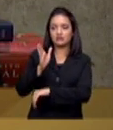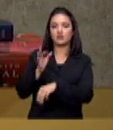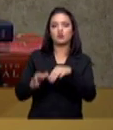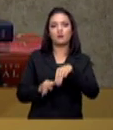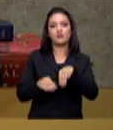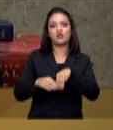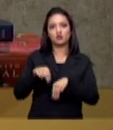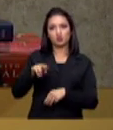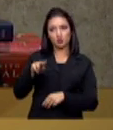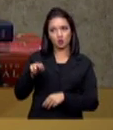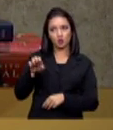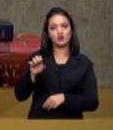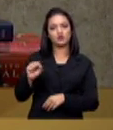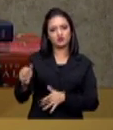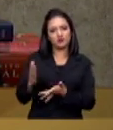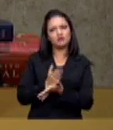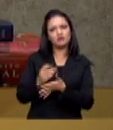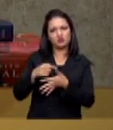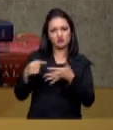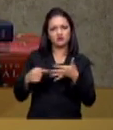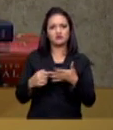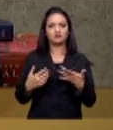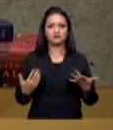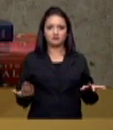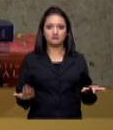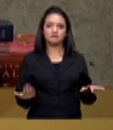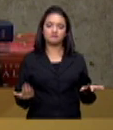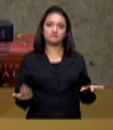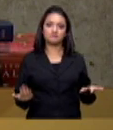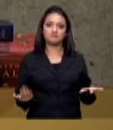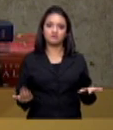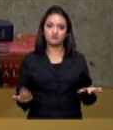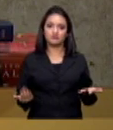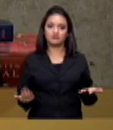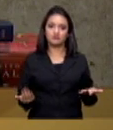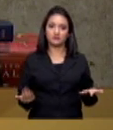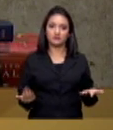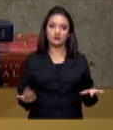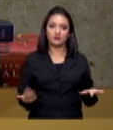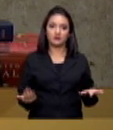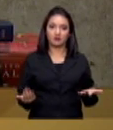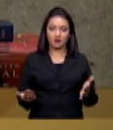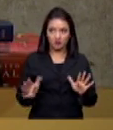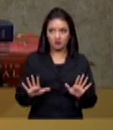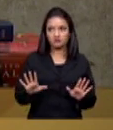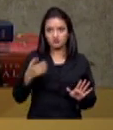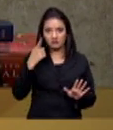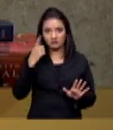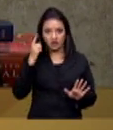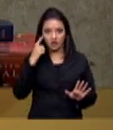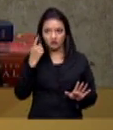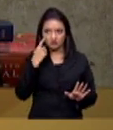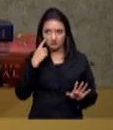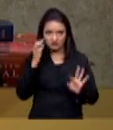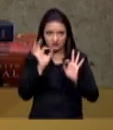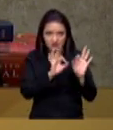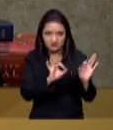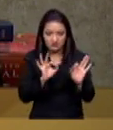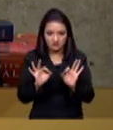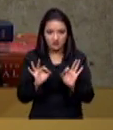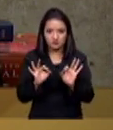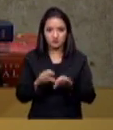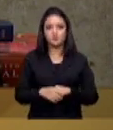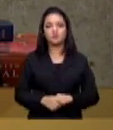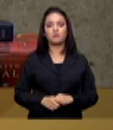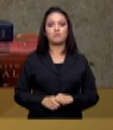Marques. Queria que Vossa Excelência acompanhasse para, eventualmente, eu não ter nenhum desvio na proclamação do